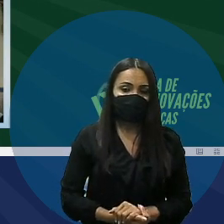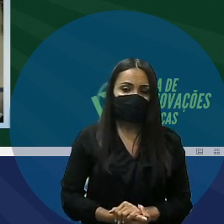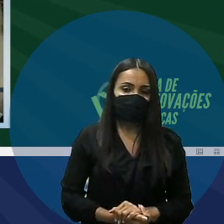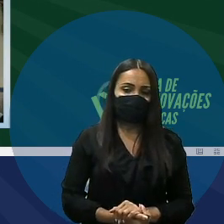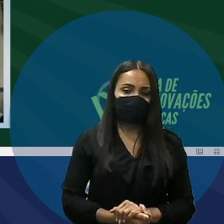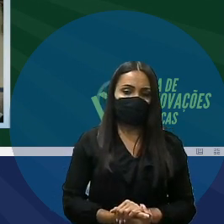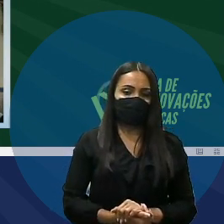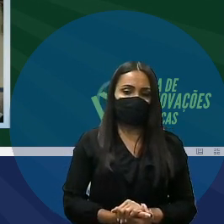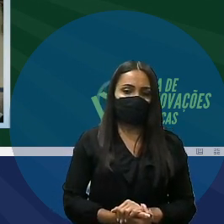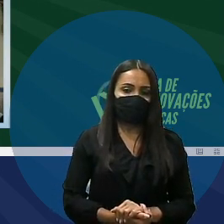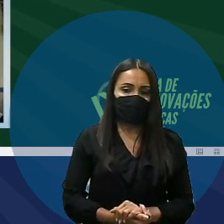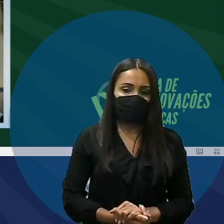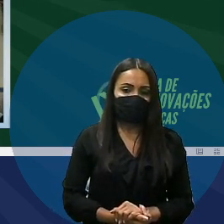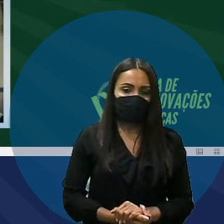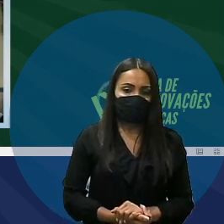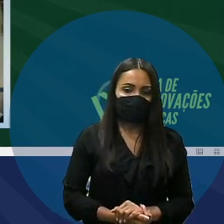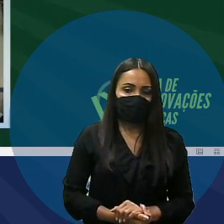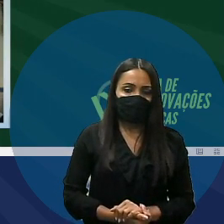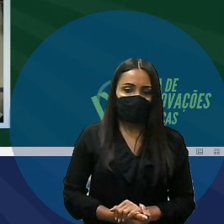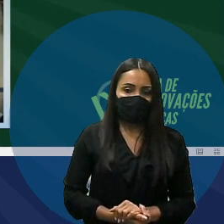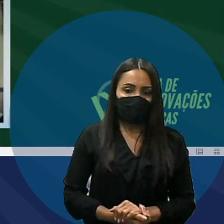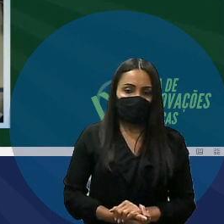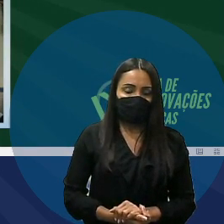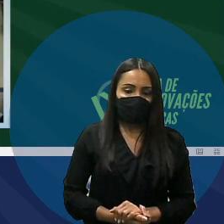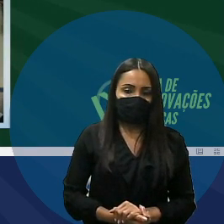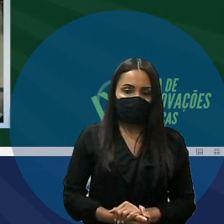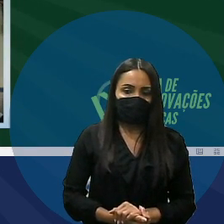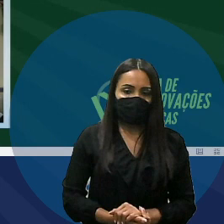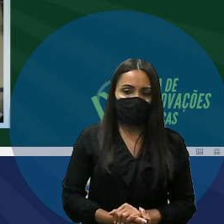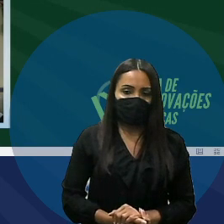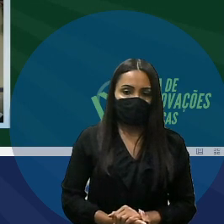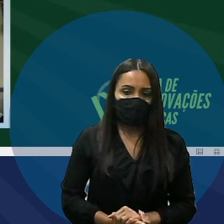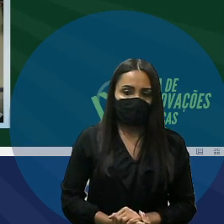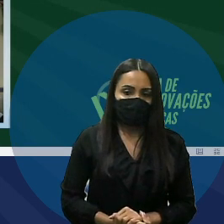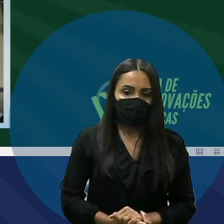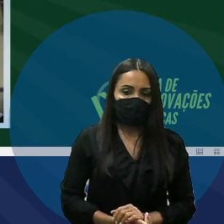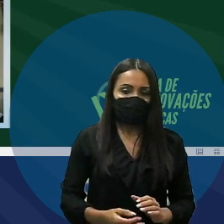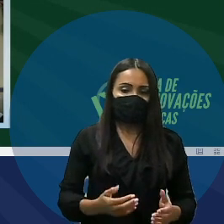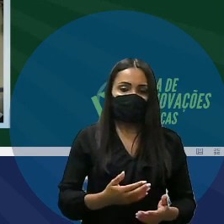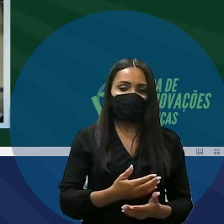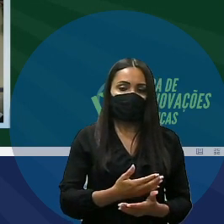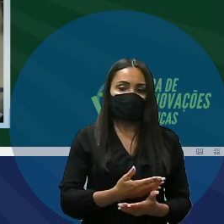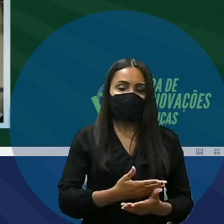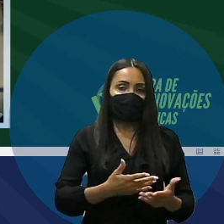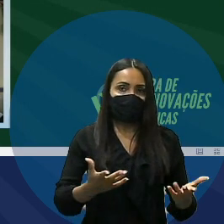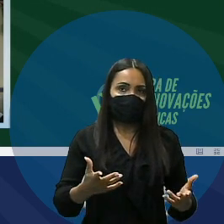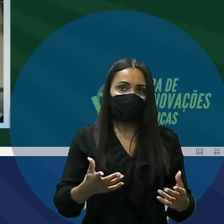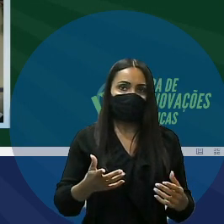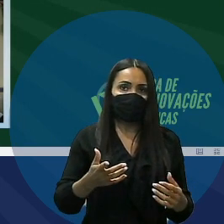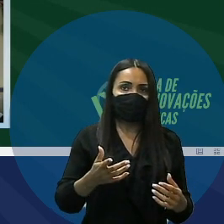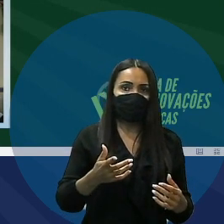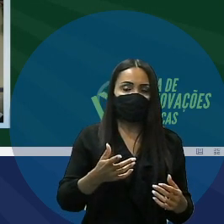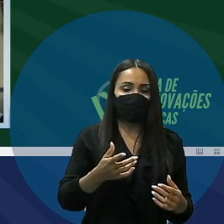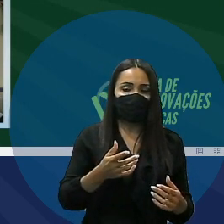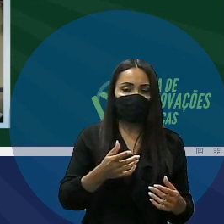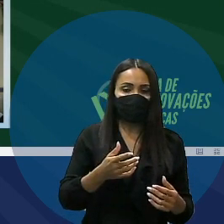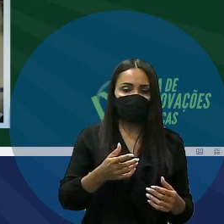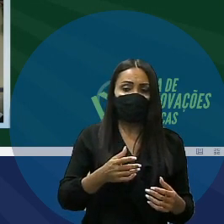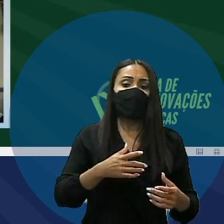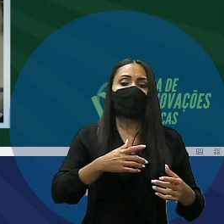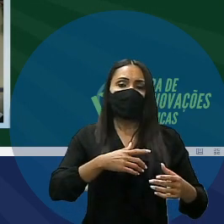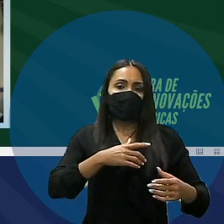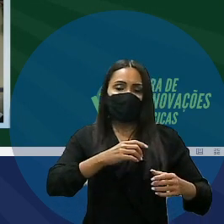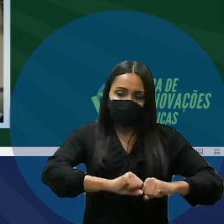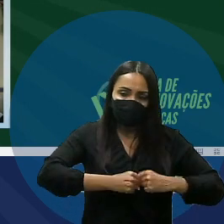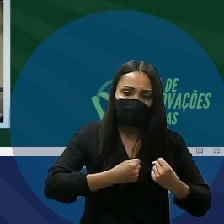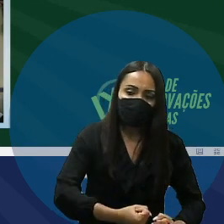eles terminam me deixando no microfone, gente. Eu não sou uma pessoa que gosta muito de estar no microfone, já foi um grande esforço